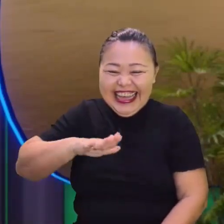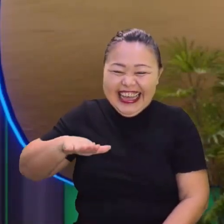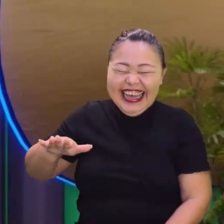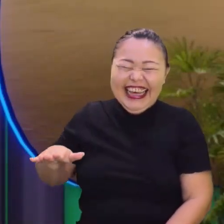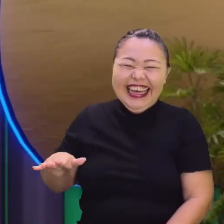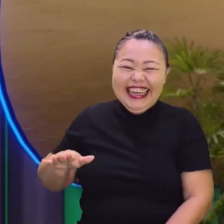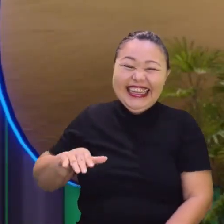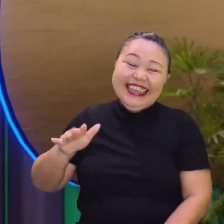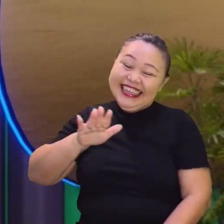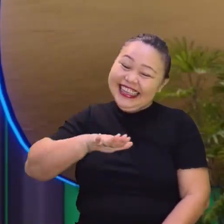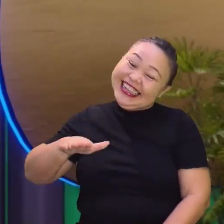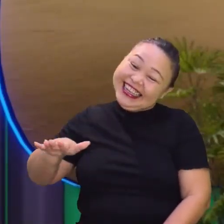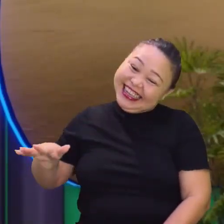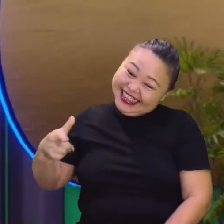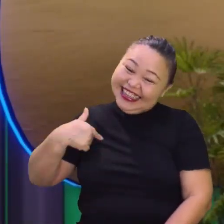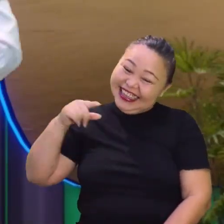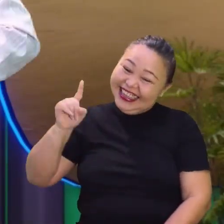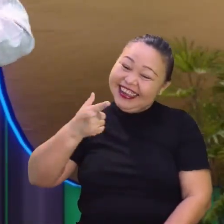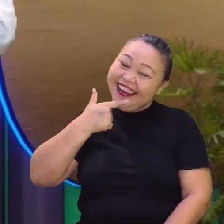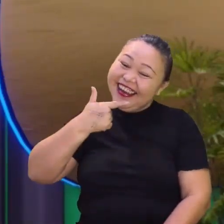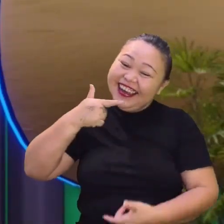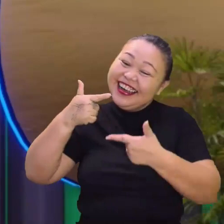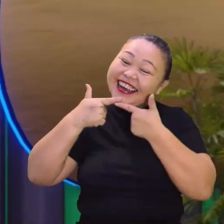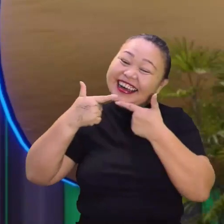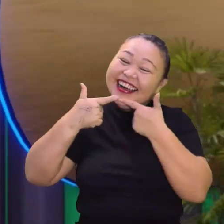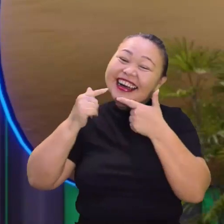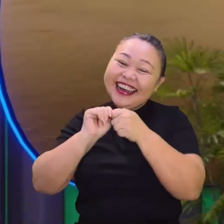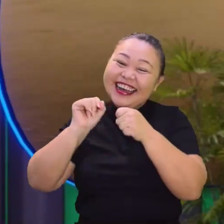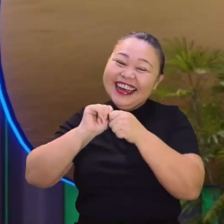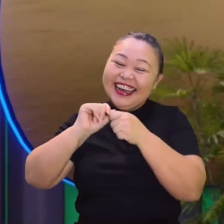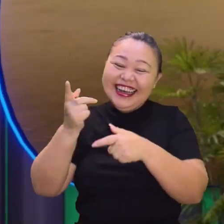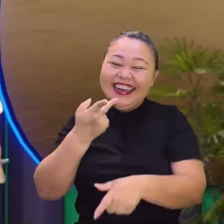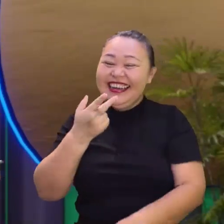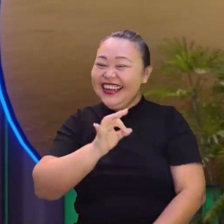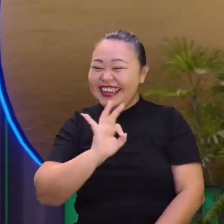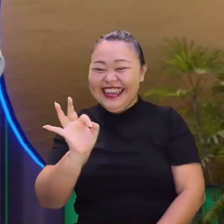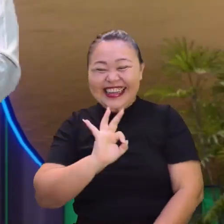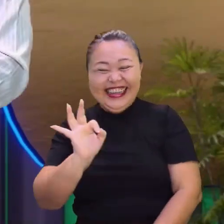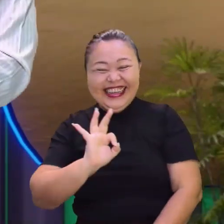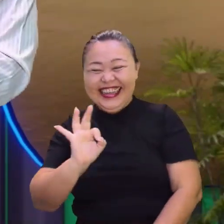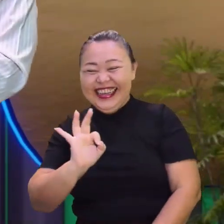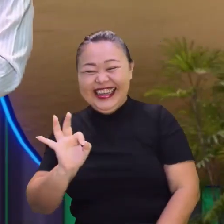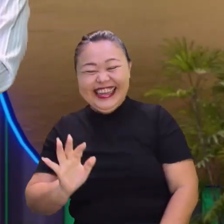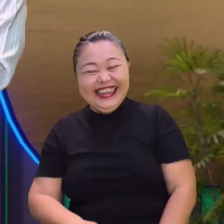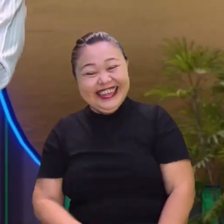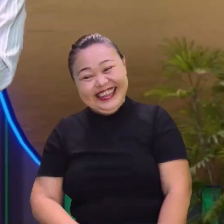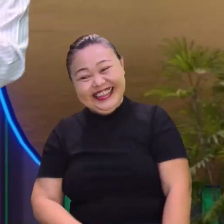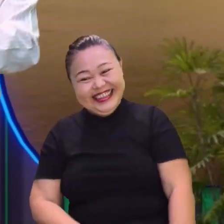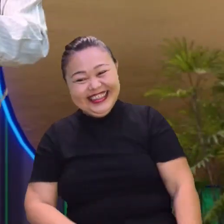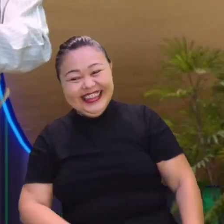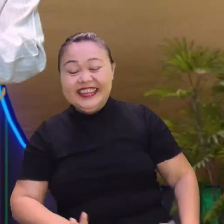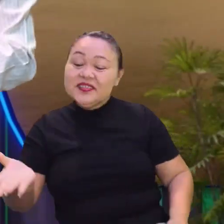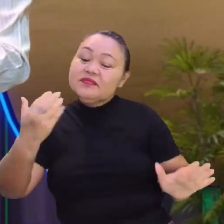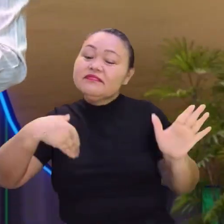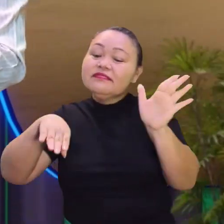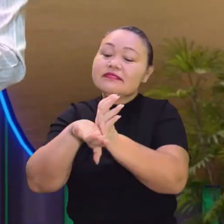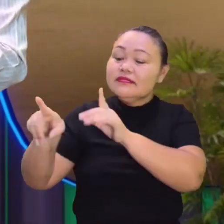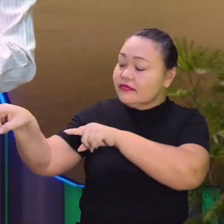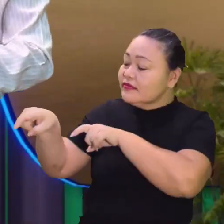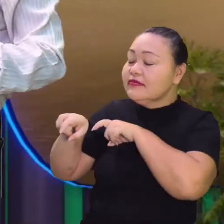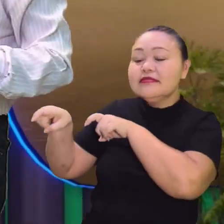de mim, Rogério. Pois é, eu tô vendo. Ela tá rindo de mim. Eu quase que escapa, mas não vou mais falar nada, não. Aí, Rogério, eu cheguei no